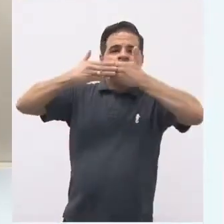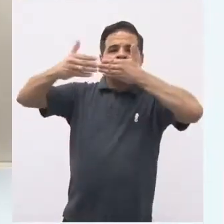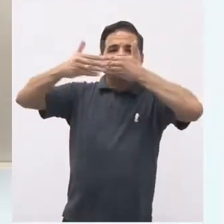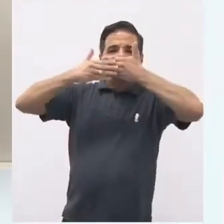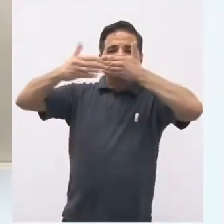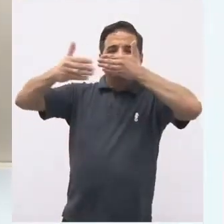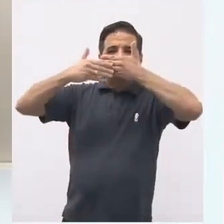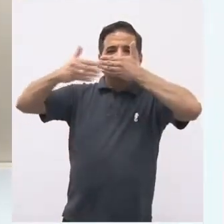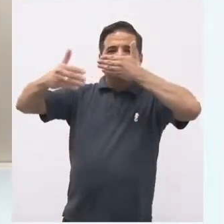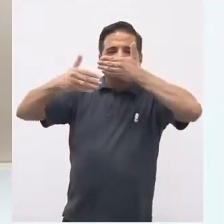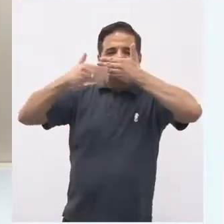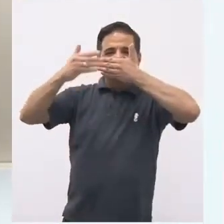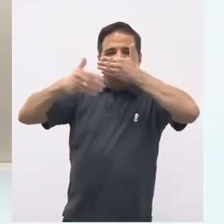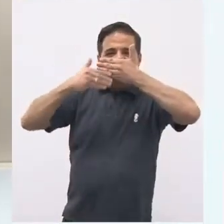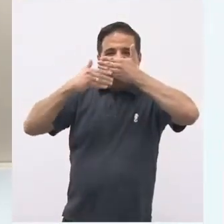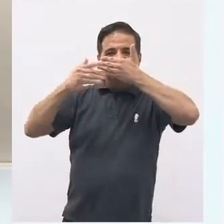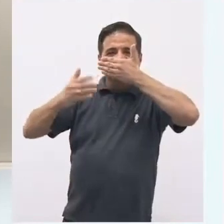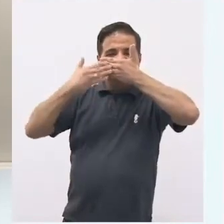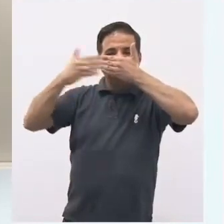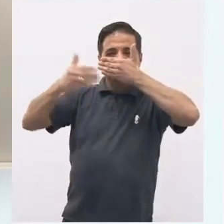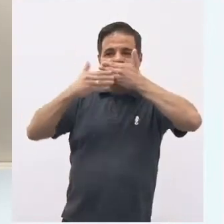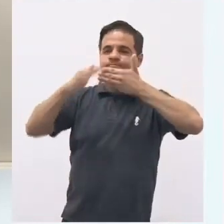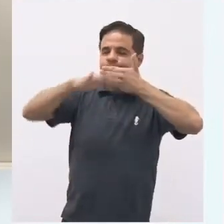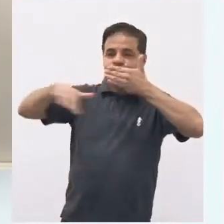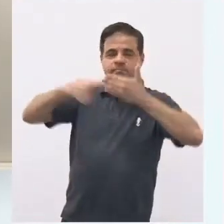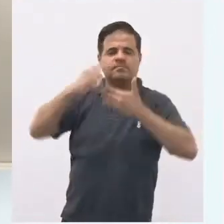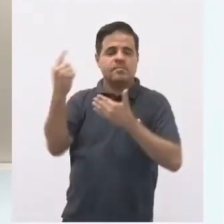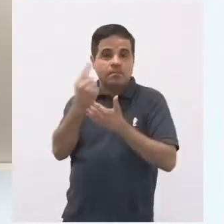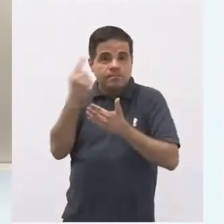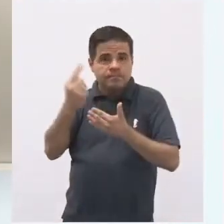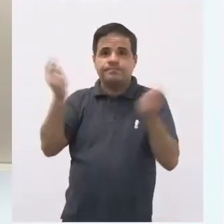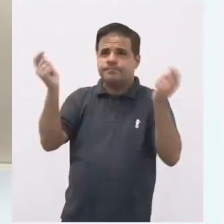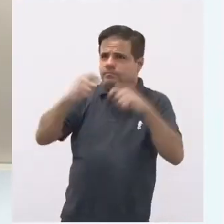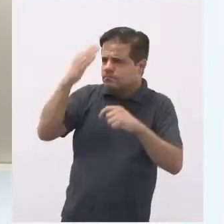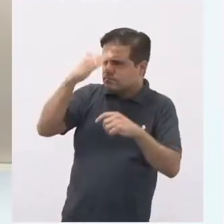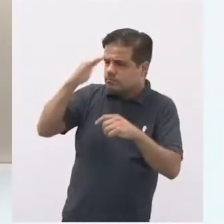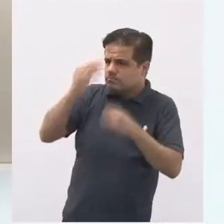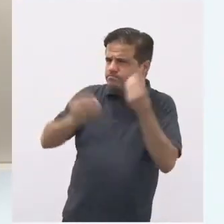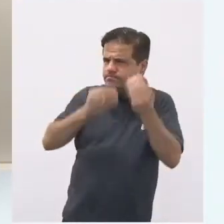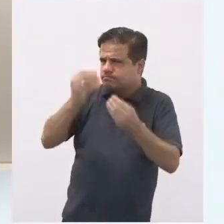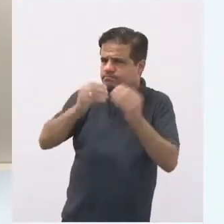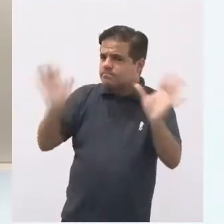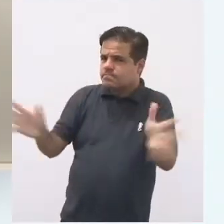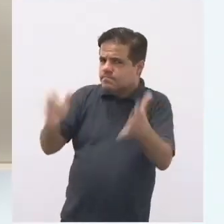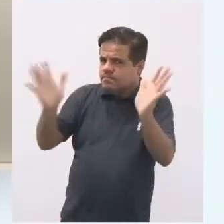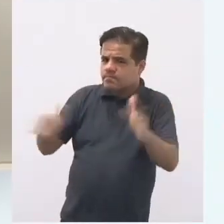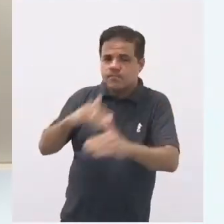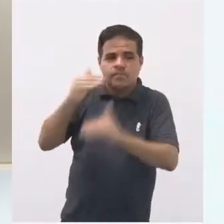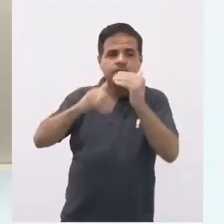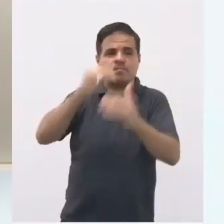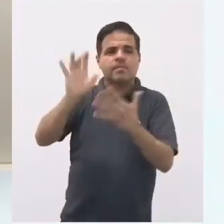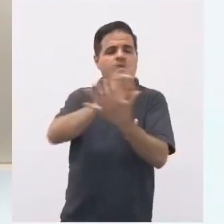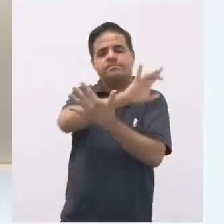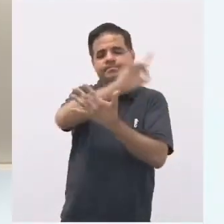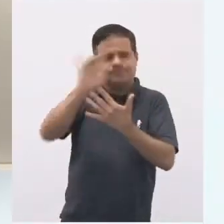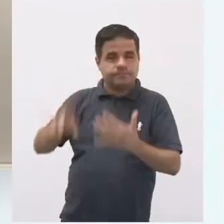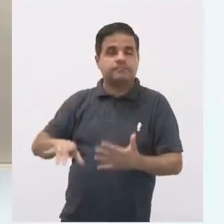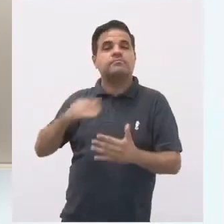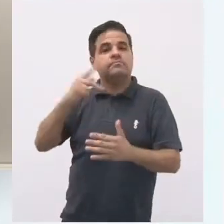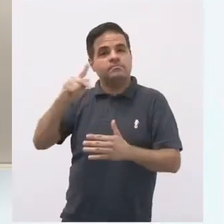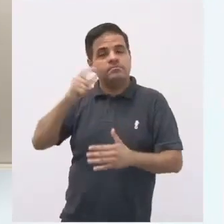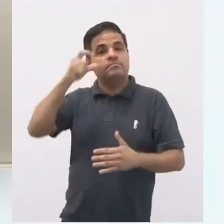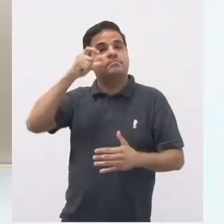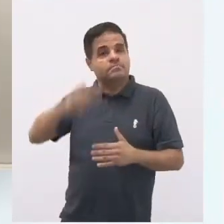suas singularidades também. Para que a gente possa entender como promover o desenvolvimento de cada um com